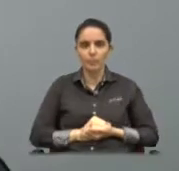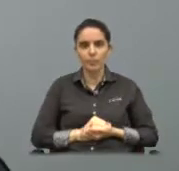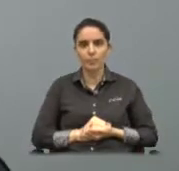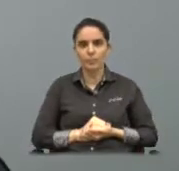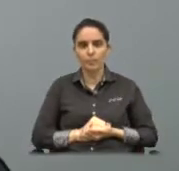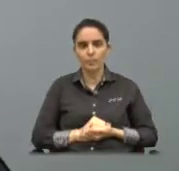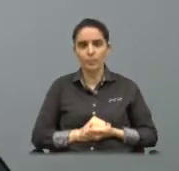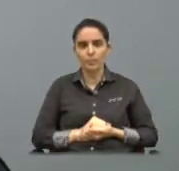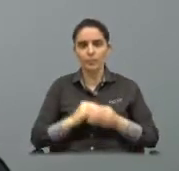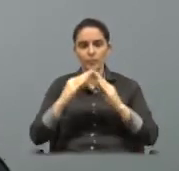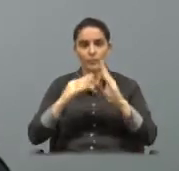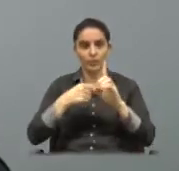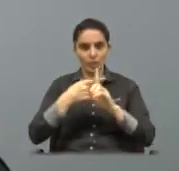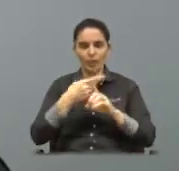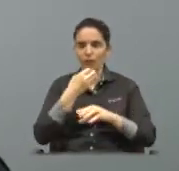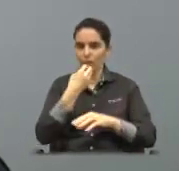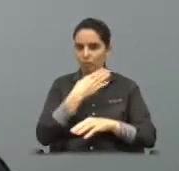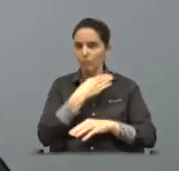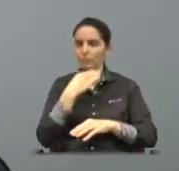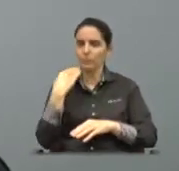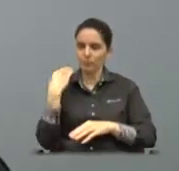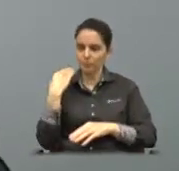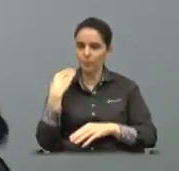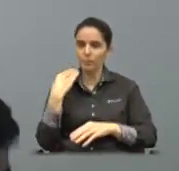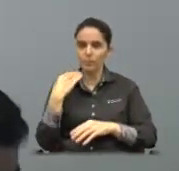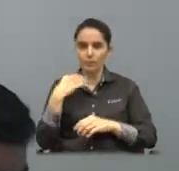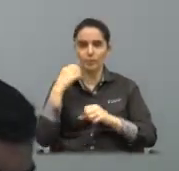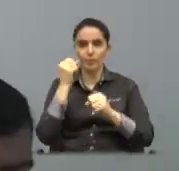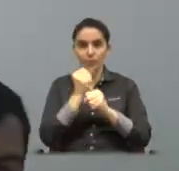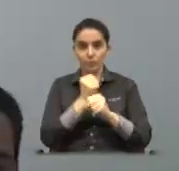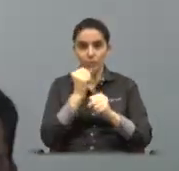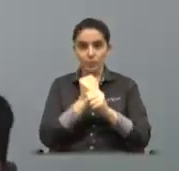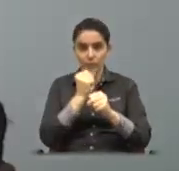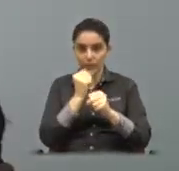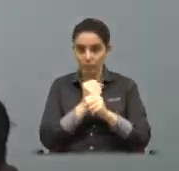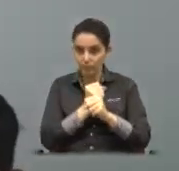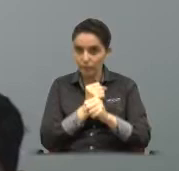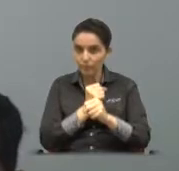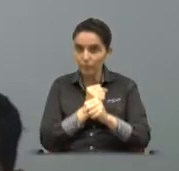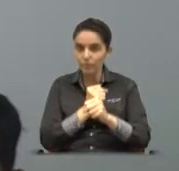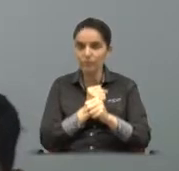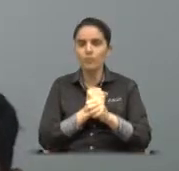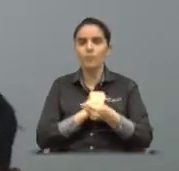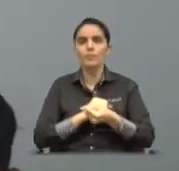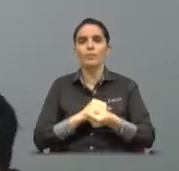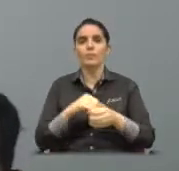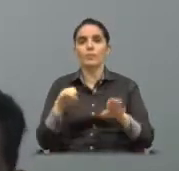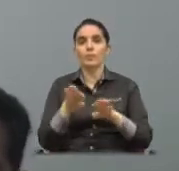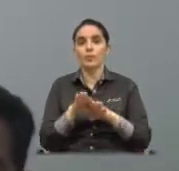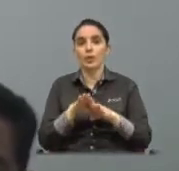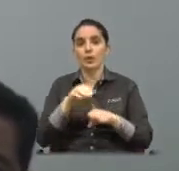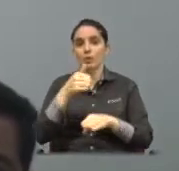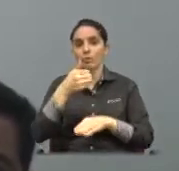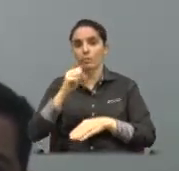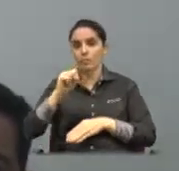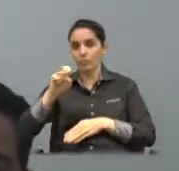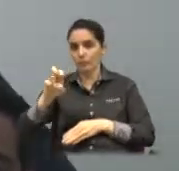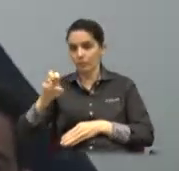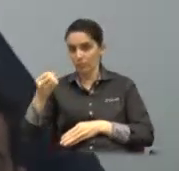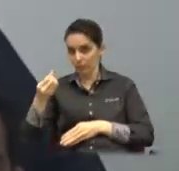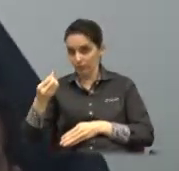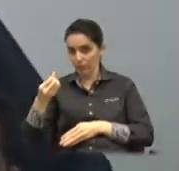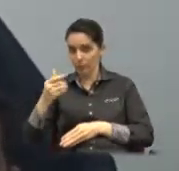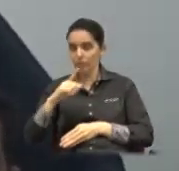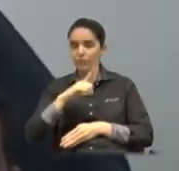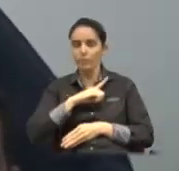Morte, uma igreja que foi construída pelos imigrantes também, visto que em 1856 já